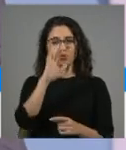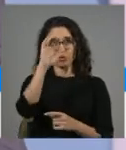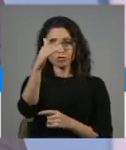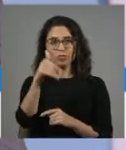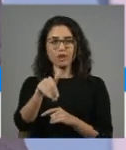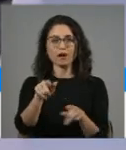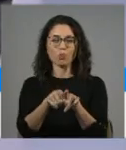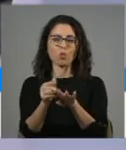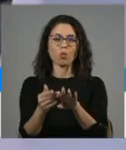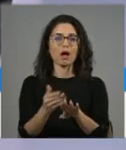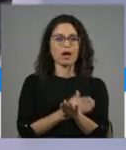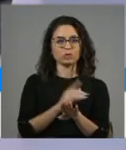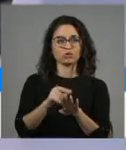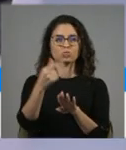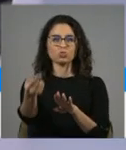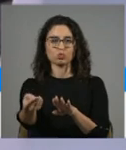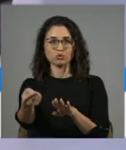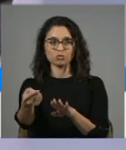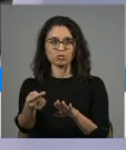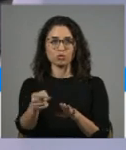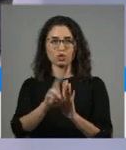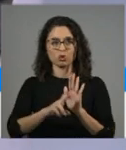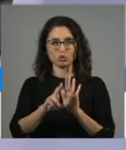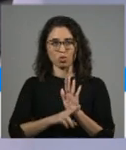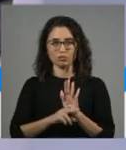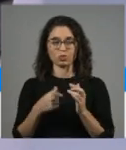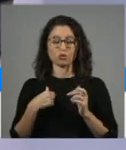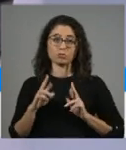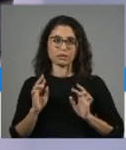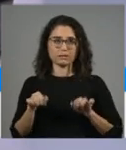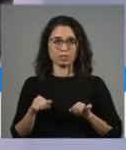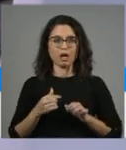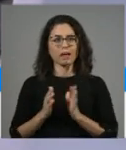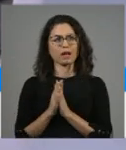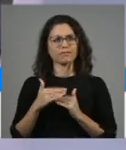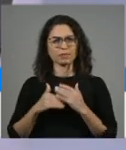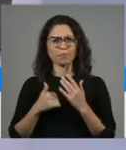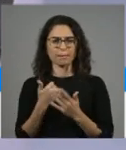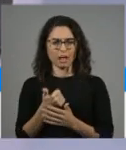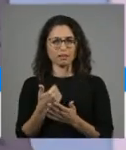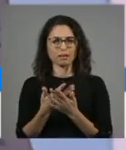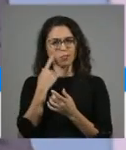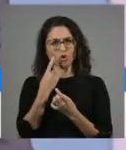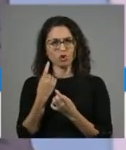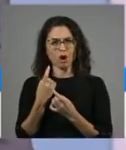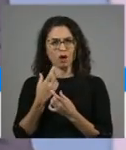deste relatório Oxalá e a igreja fez bem procurar esta verdade